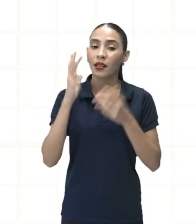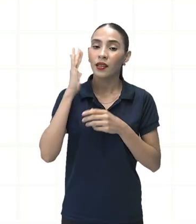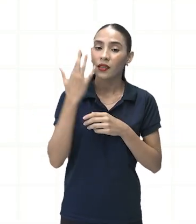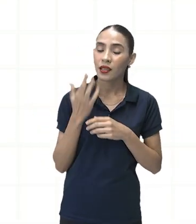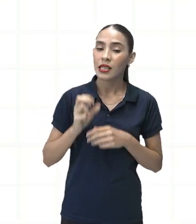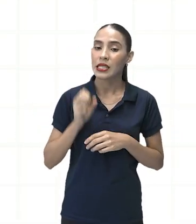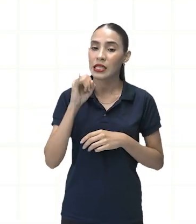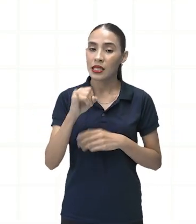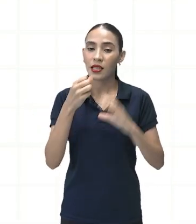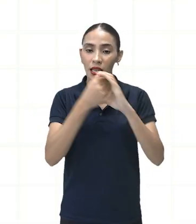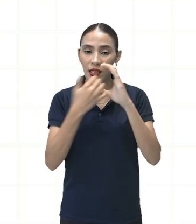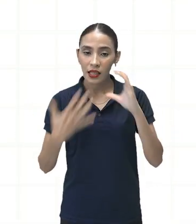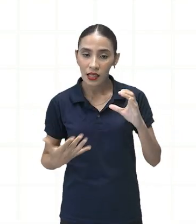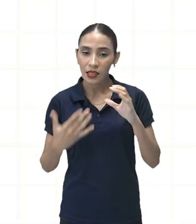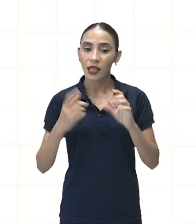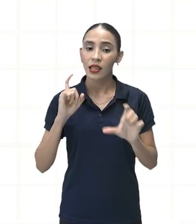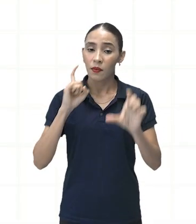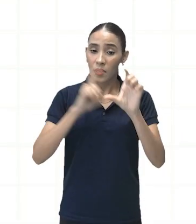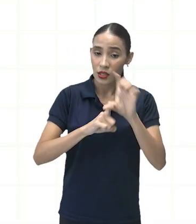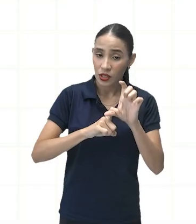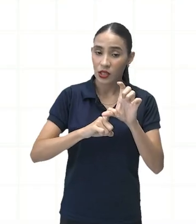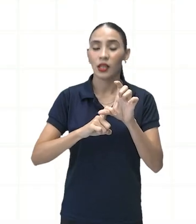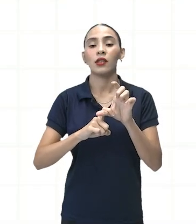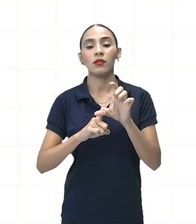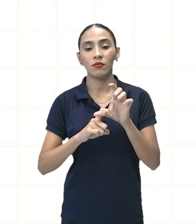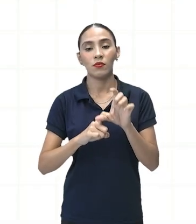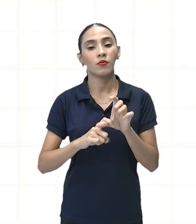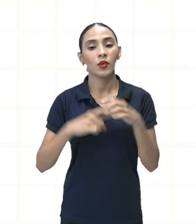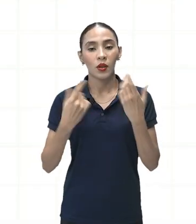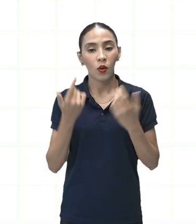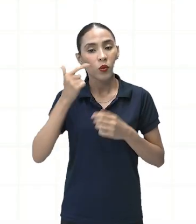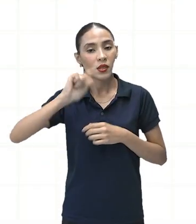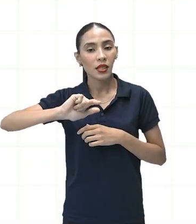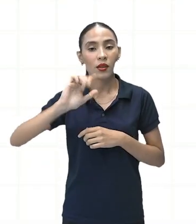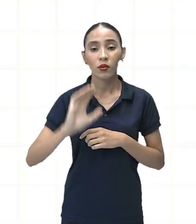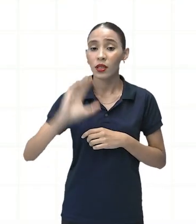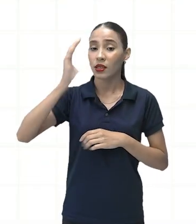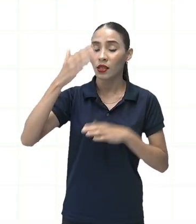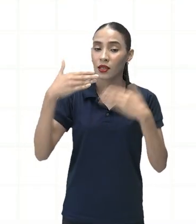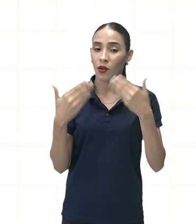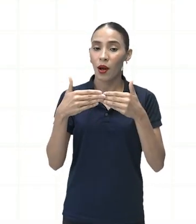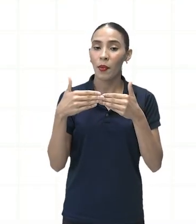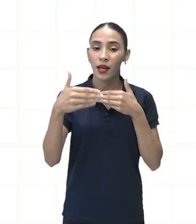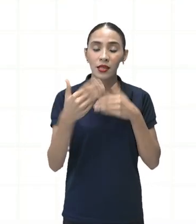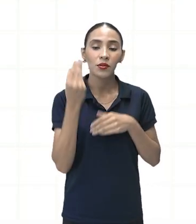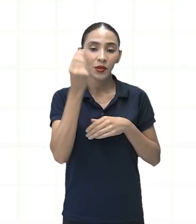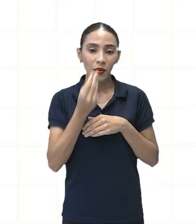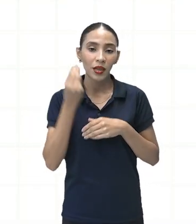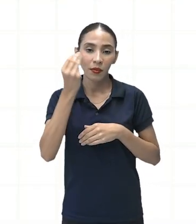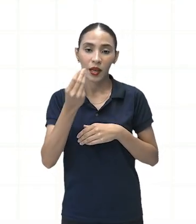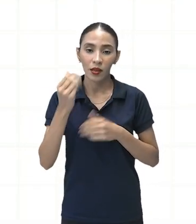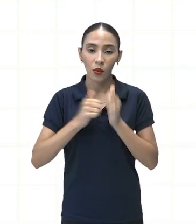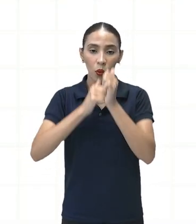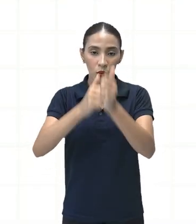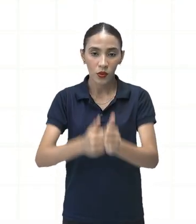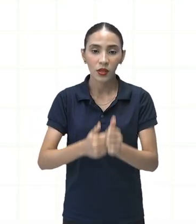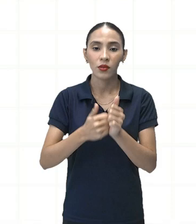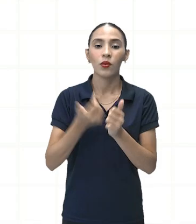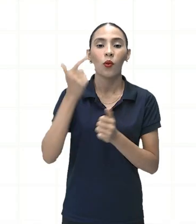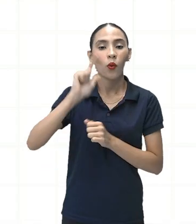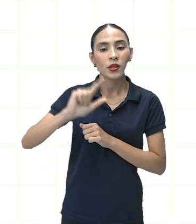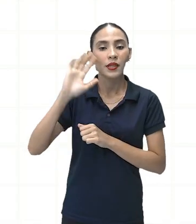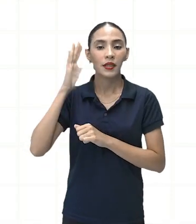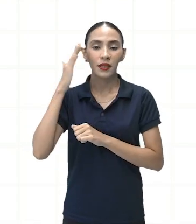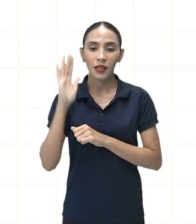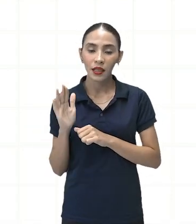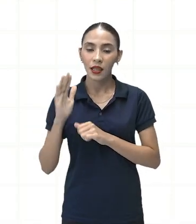se essas características elas dependiam uma da outra para acontecer. E, a partir dos experimentos que ele conduziu para entender